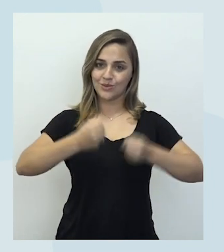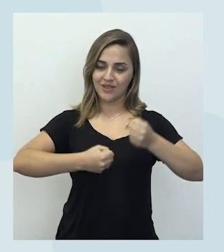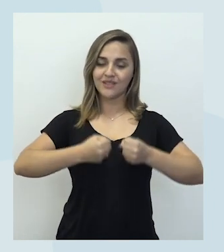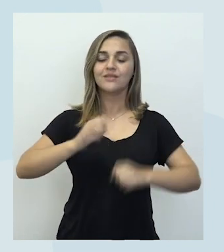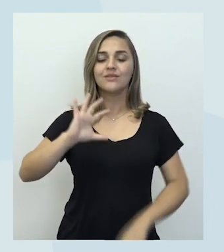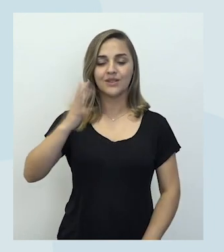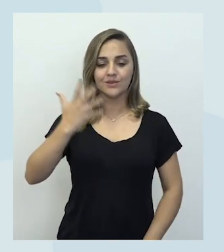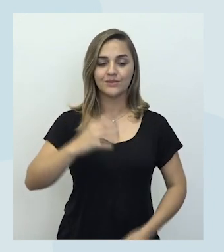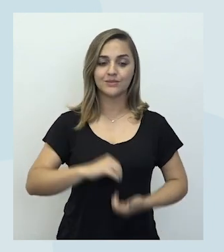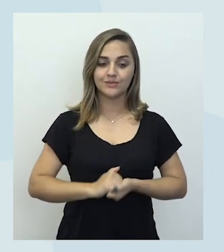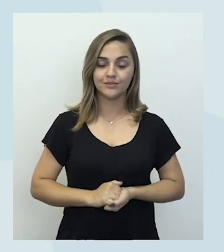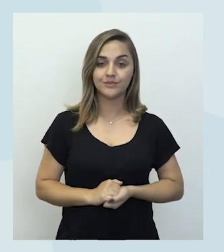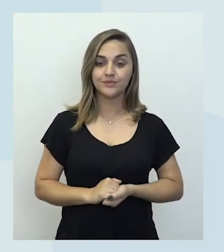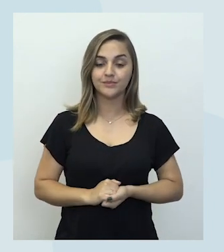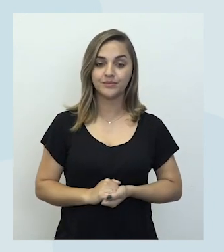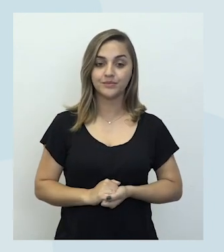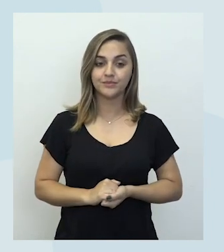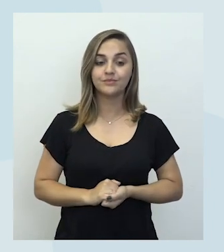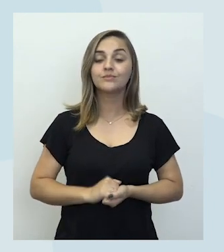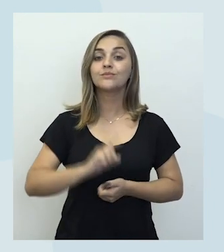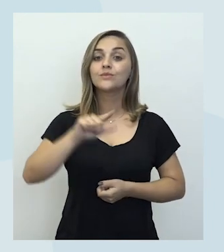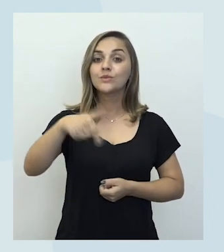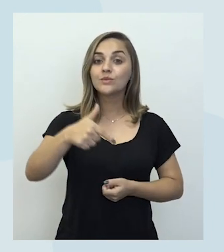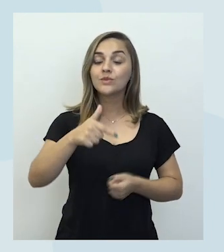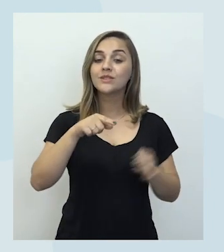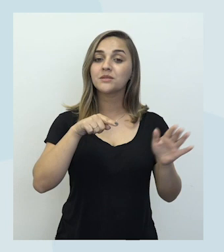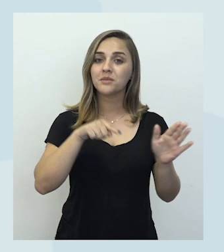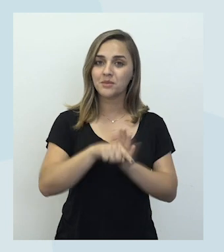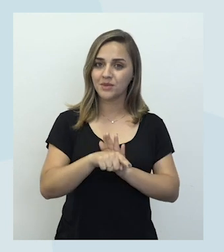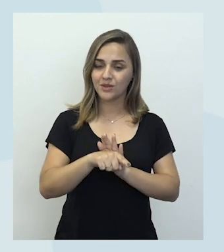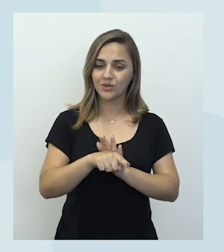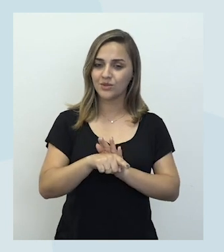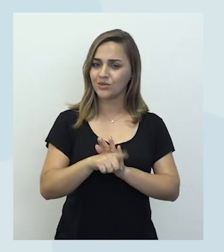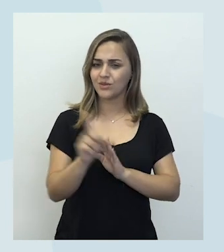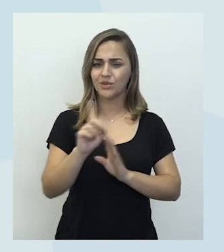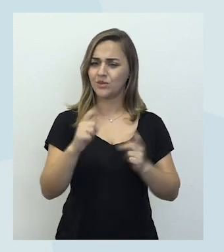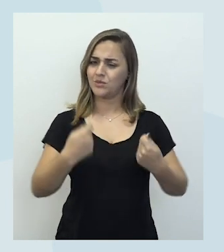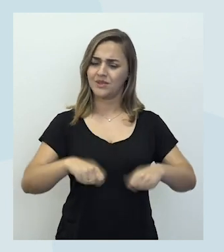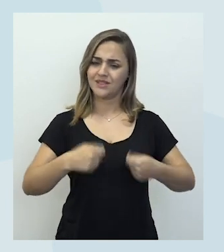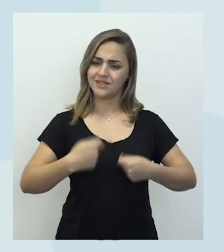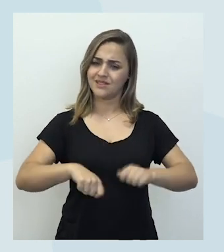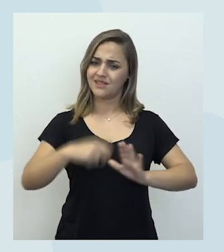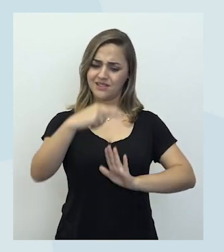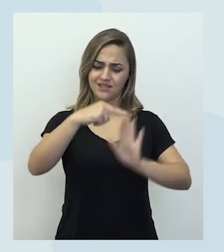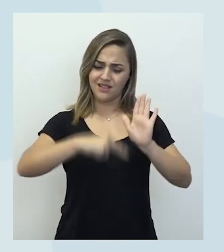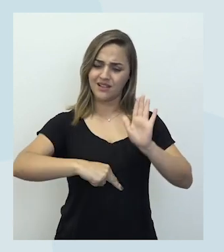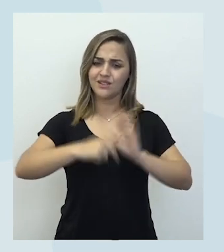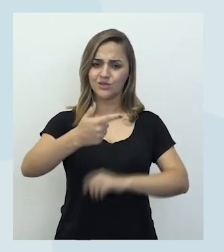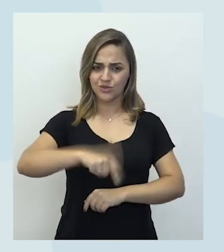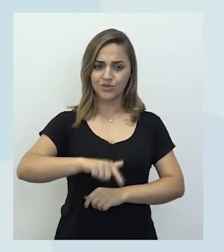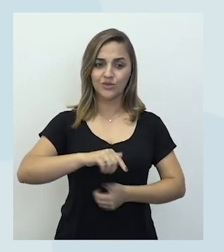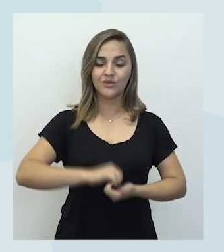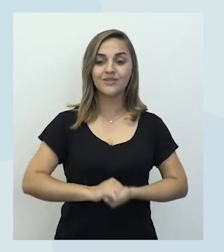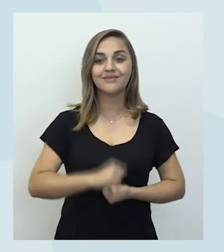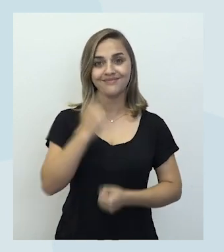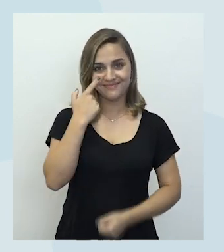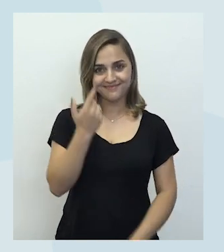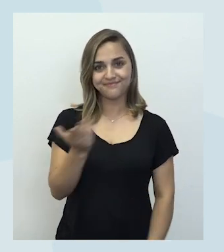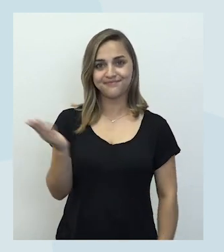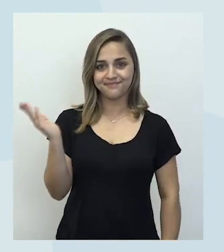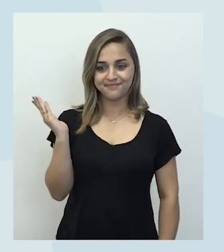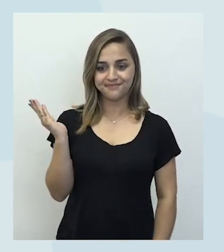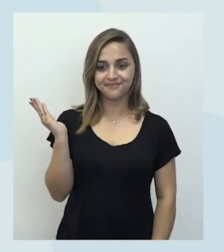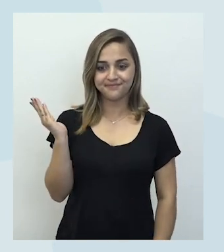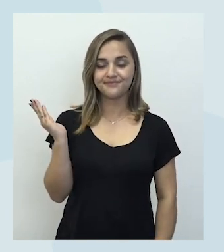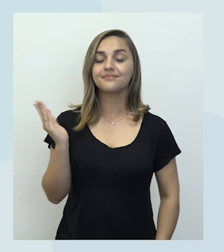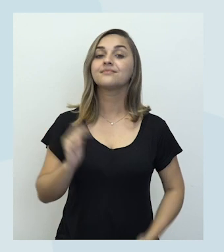bom? Então vamos para a próxima pergunta, acho que não precisa eu ler de novo, porque, né, o Memorial da América Latina, vamos ler, vai. O Memorial da